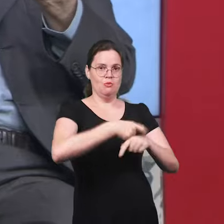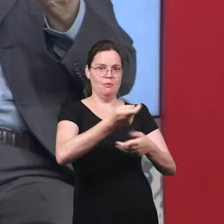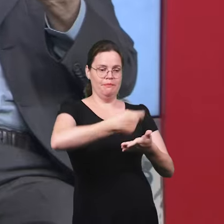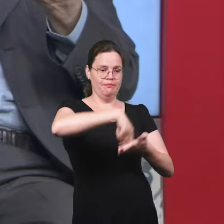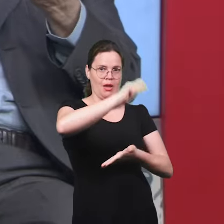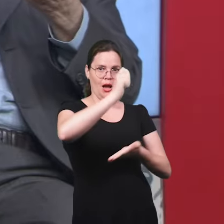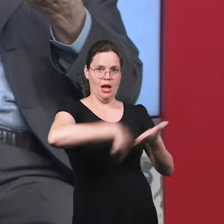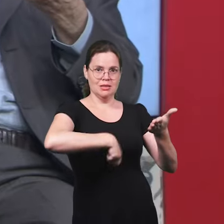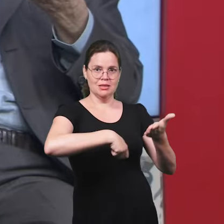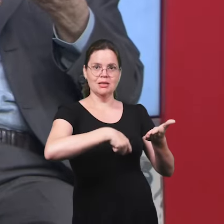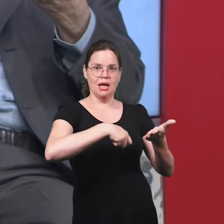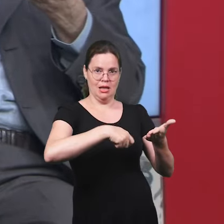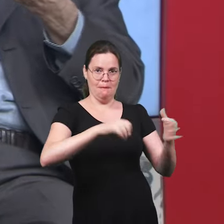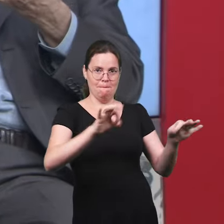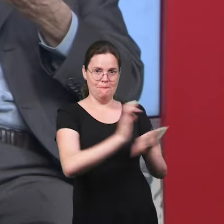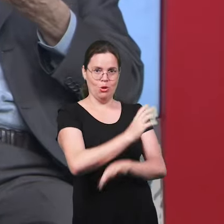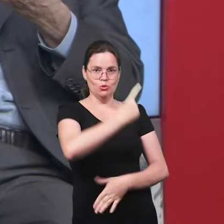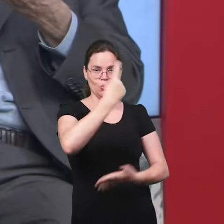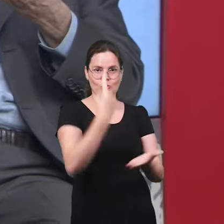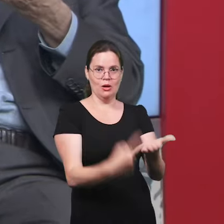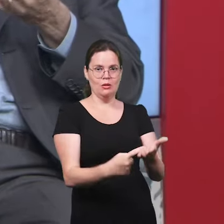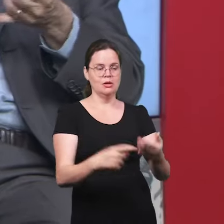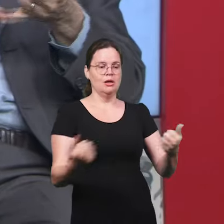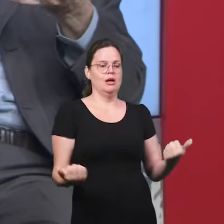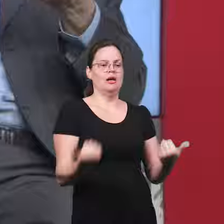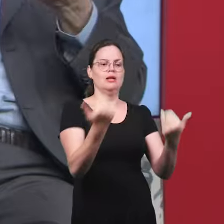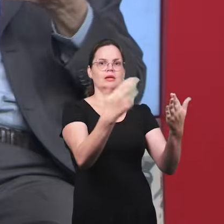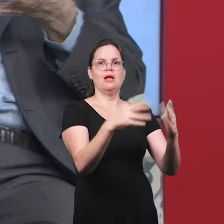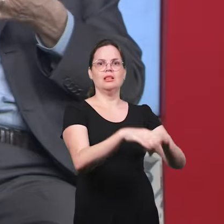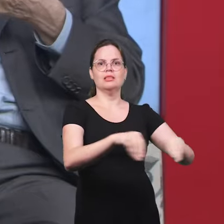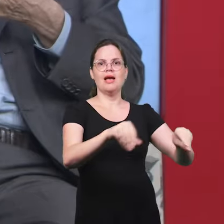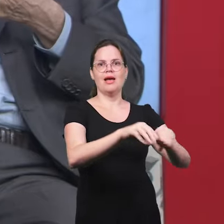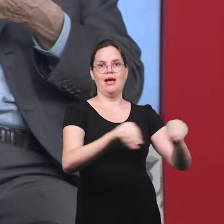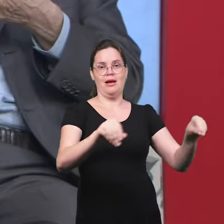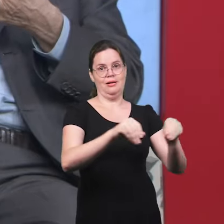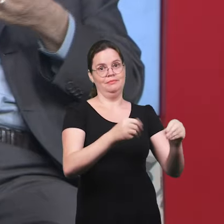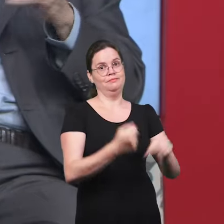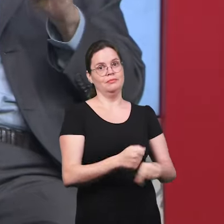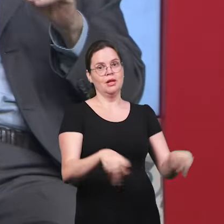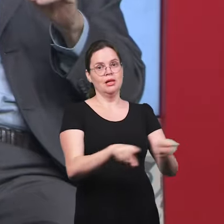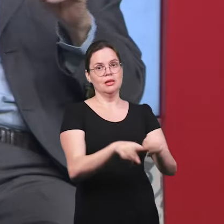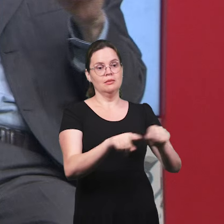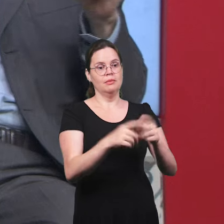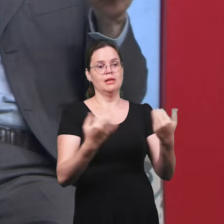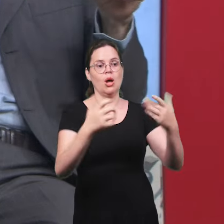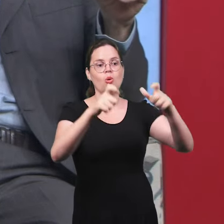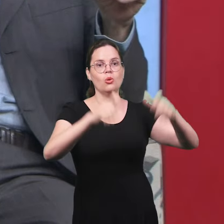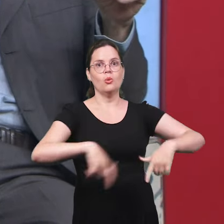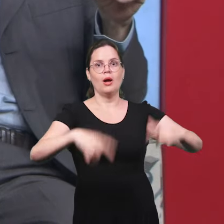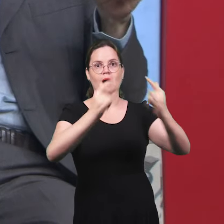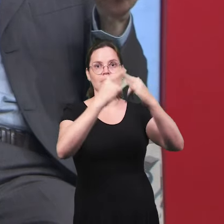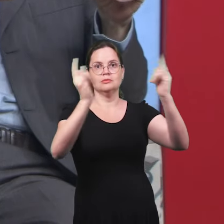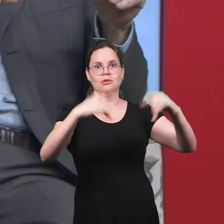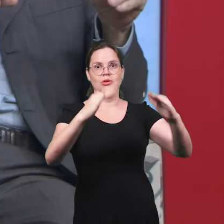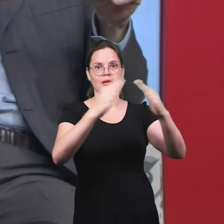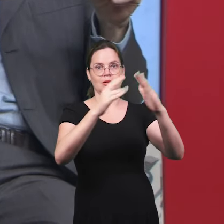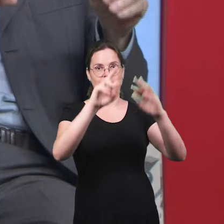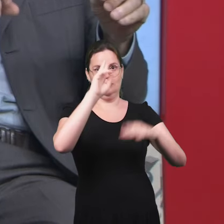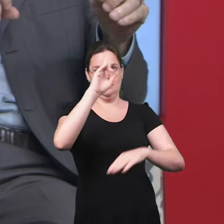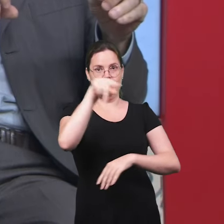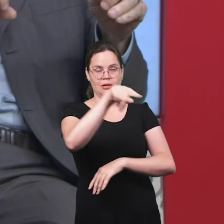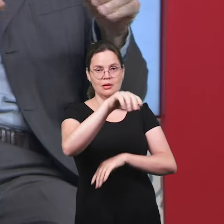ele devolve as terras de Israel, ele devolve o lugar do templo, lembrando que hoje,